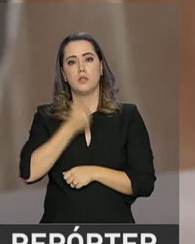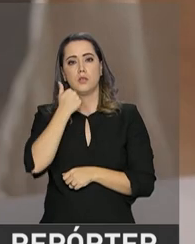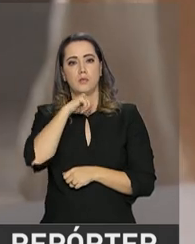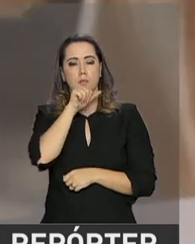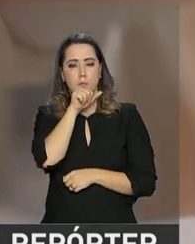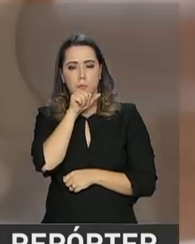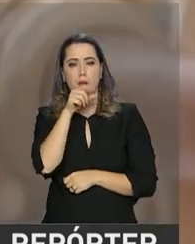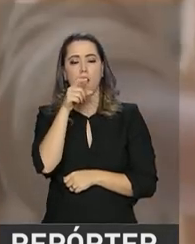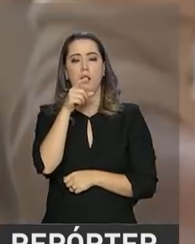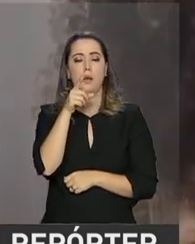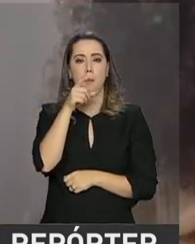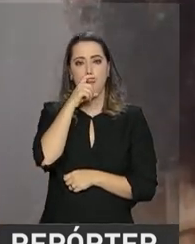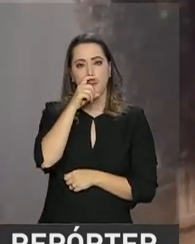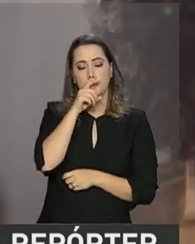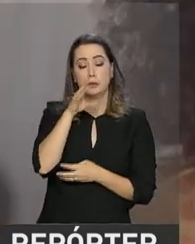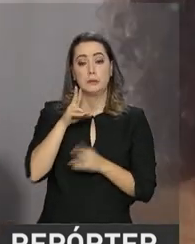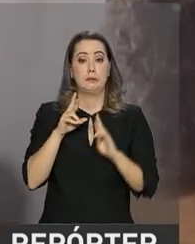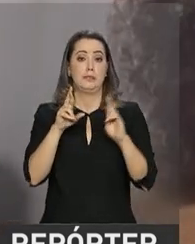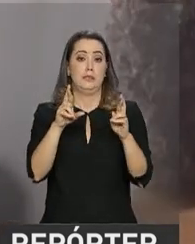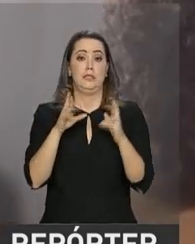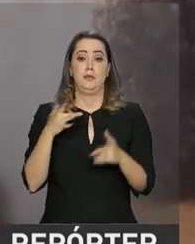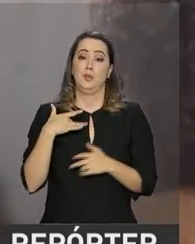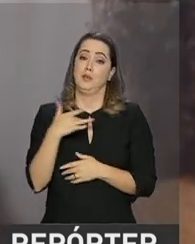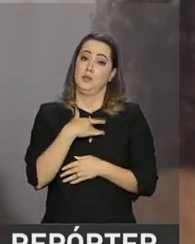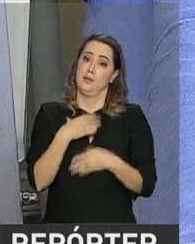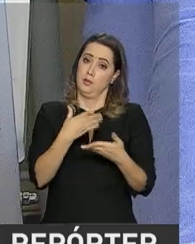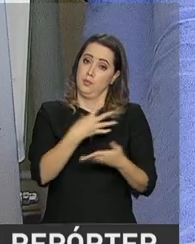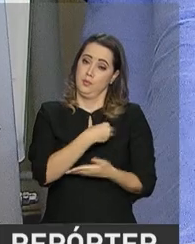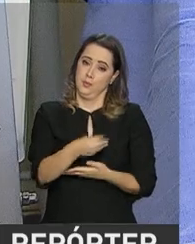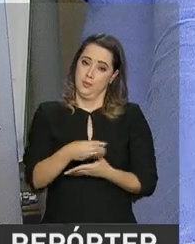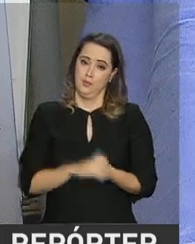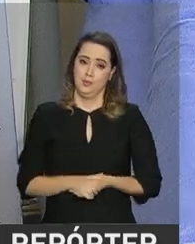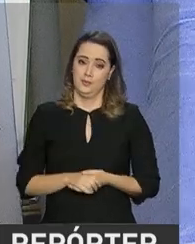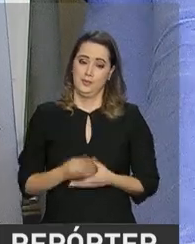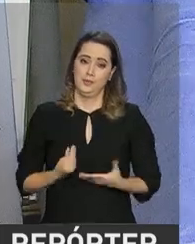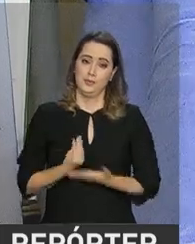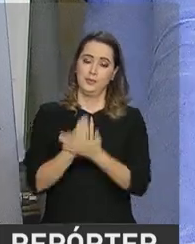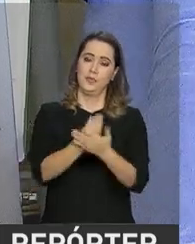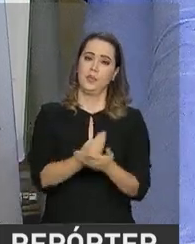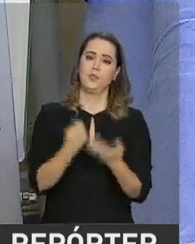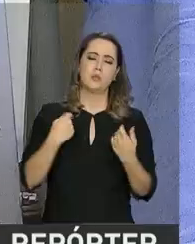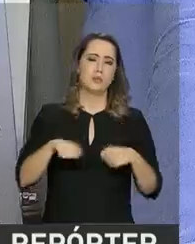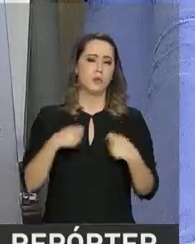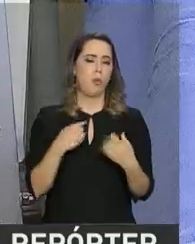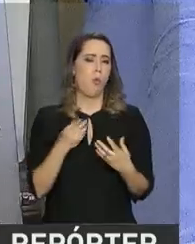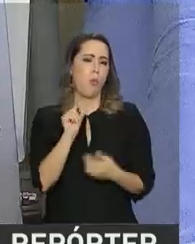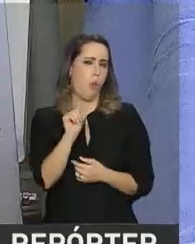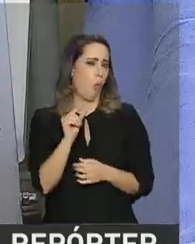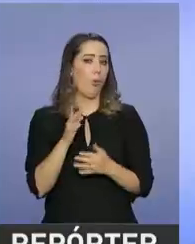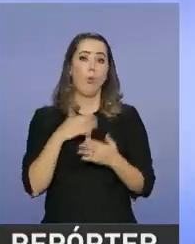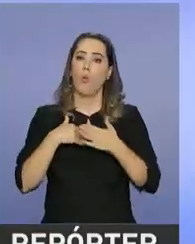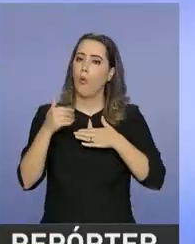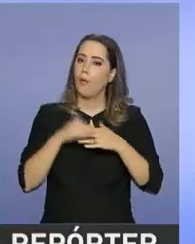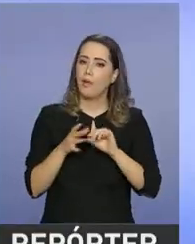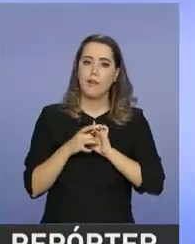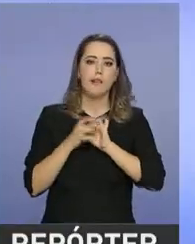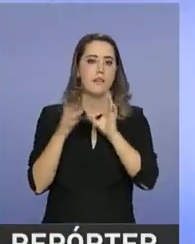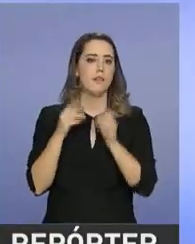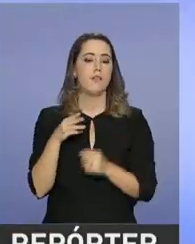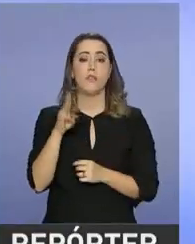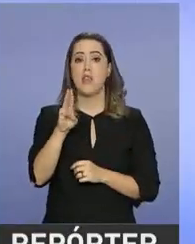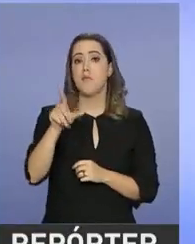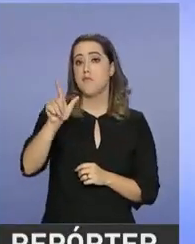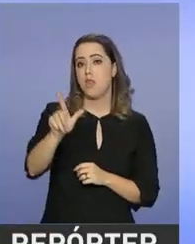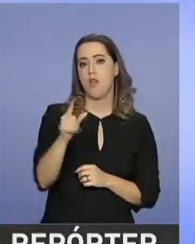que anseiam em ver seus filhos saudáveis e cheios de vida. Para doar, não existe quantidade mínima. Cada ml